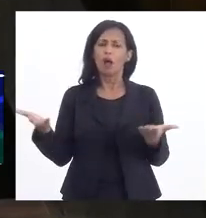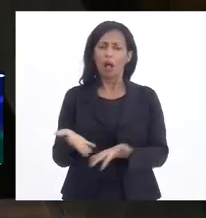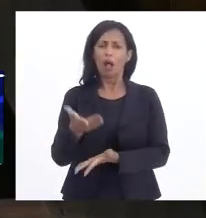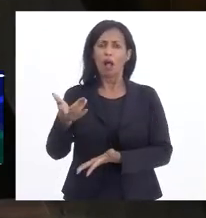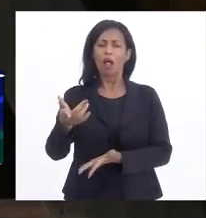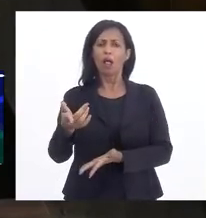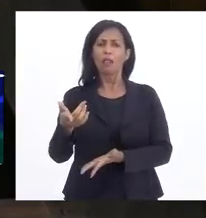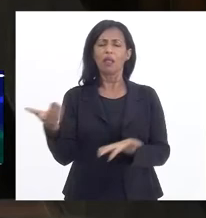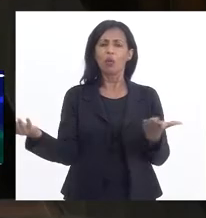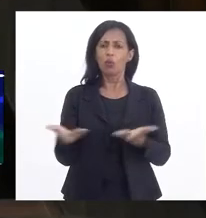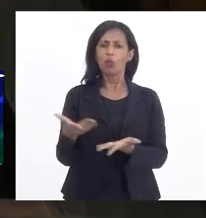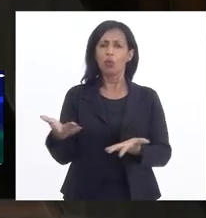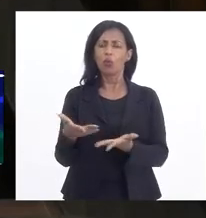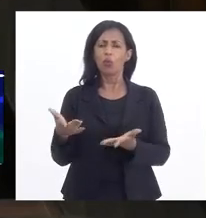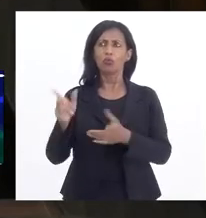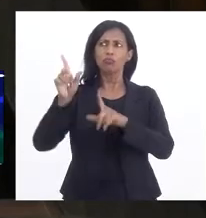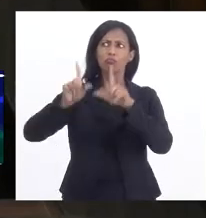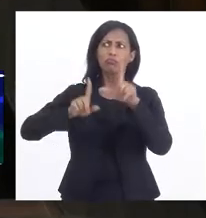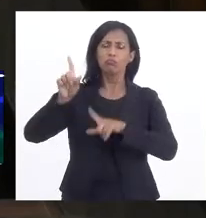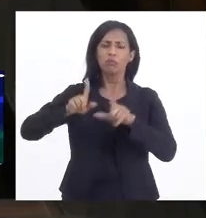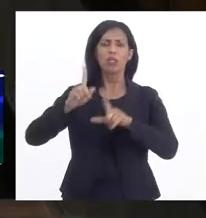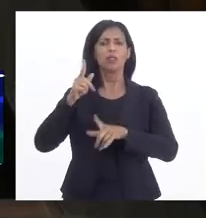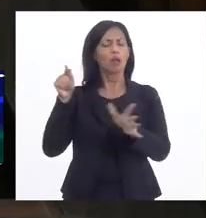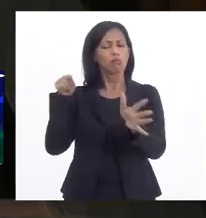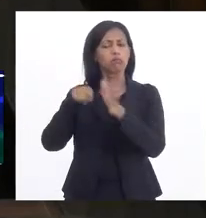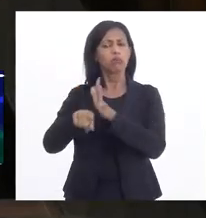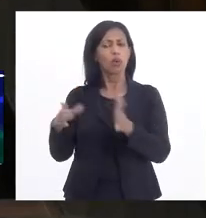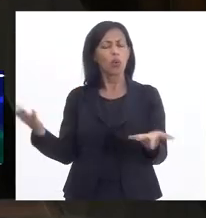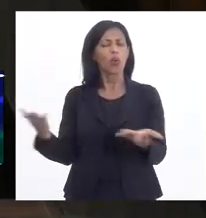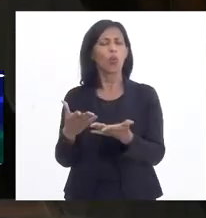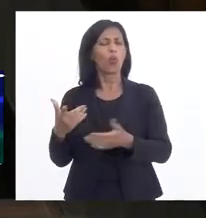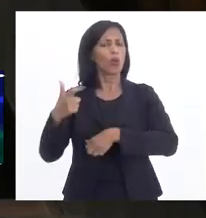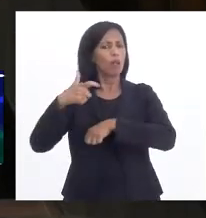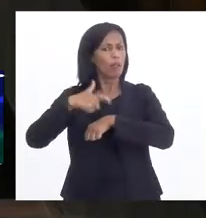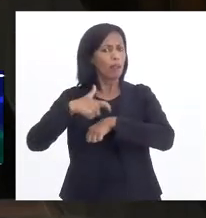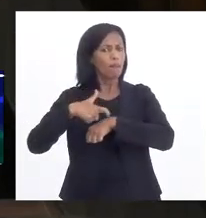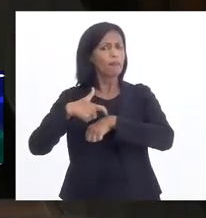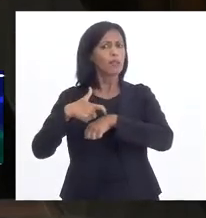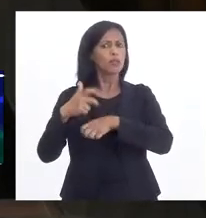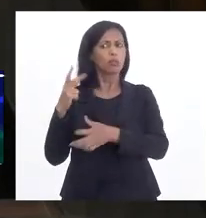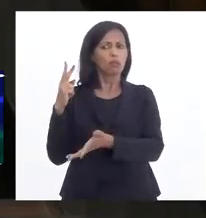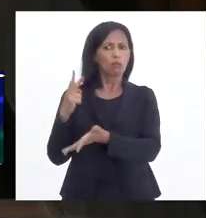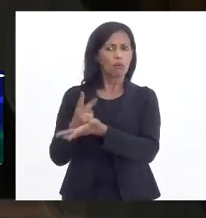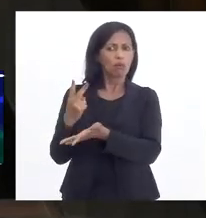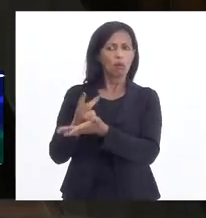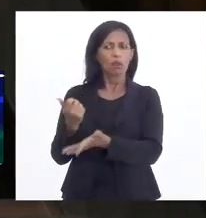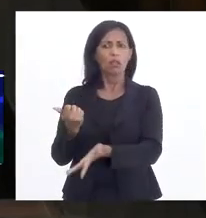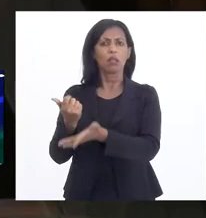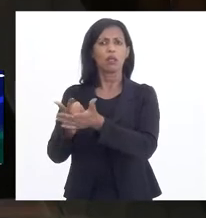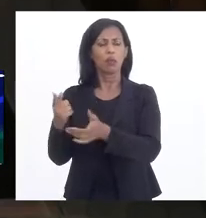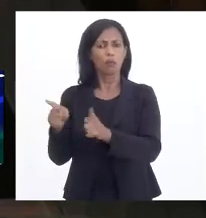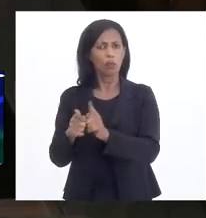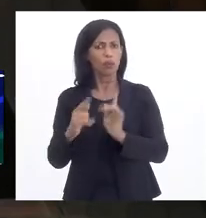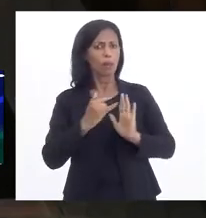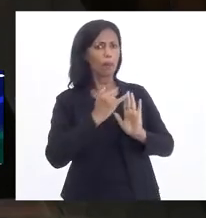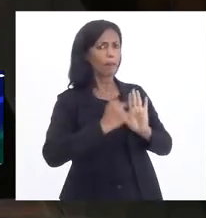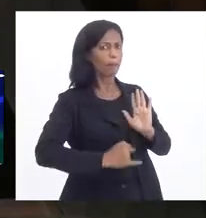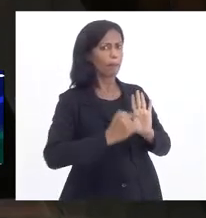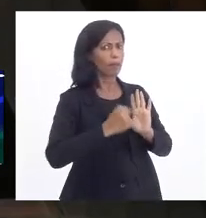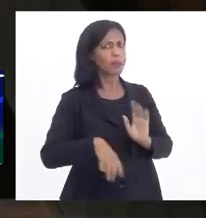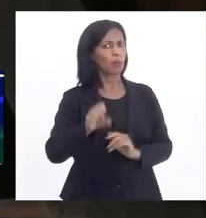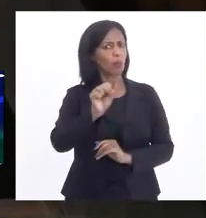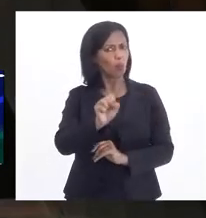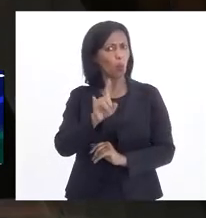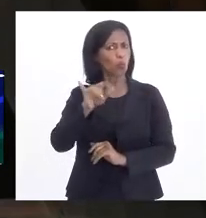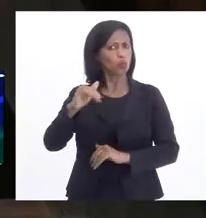a imprensa está abordando hoje o município de São Gonçalo, na mesma situação, que comprou também os passaportes para os